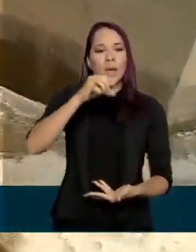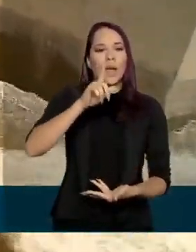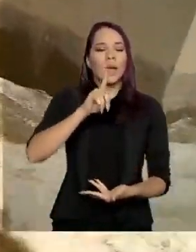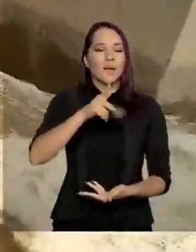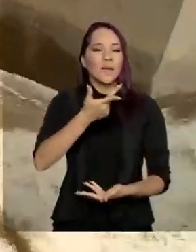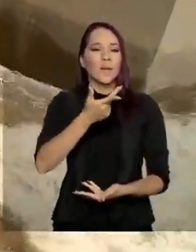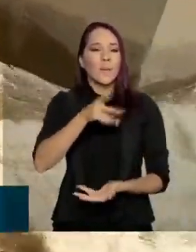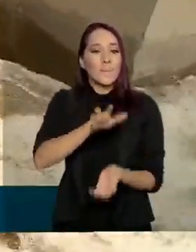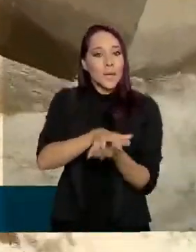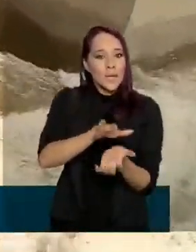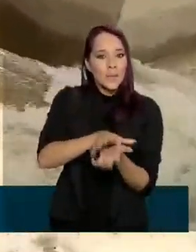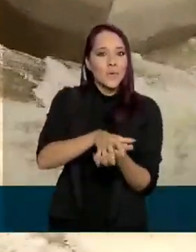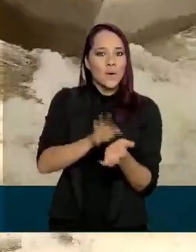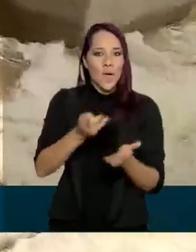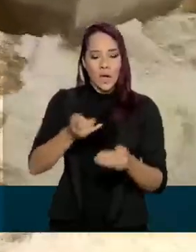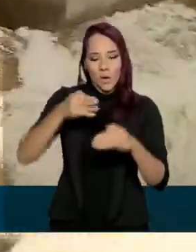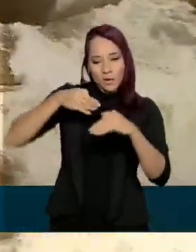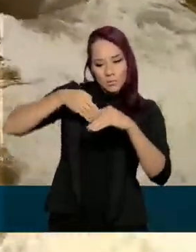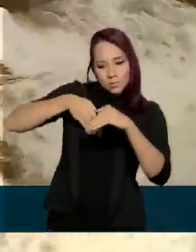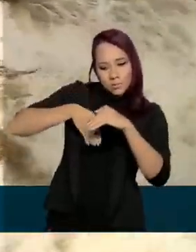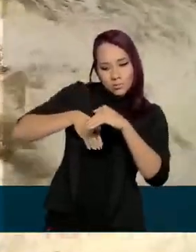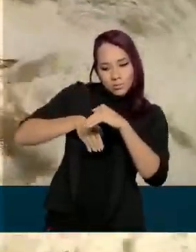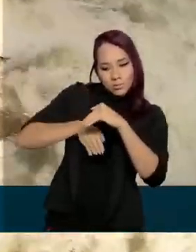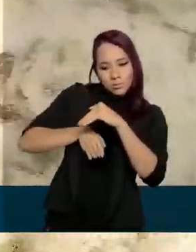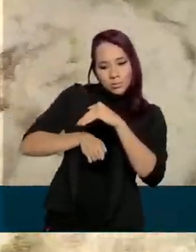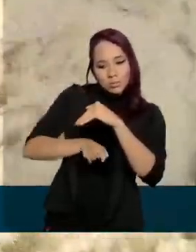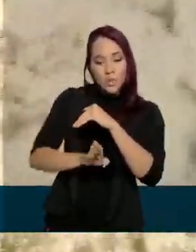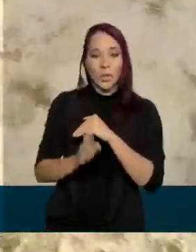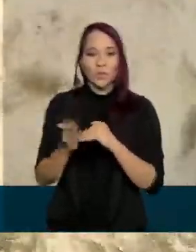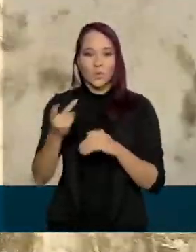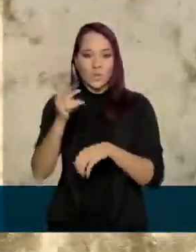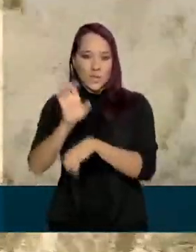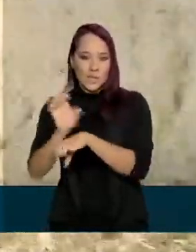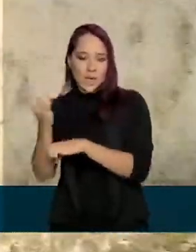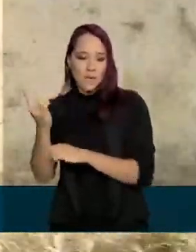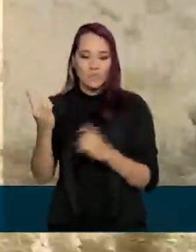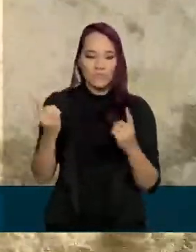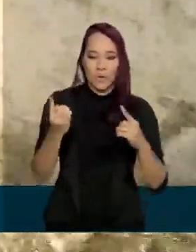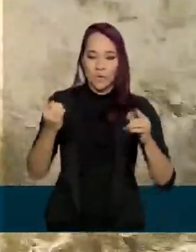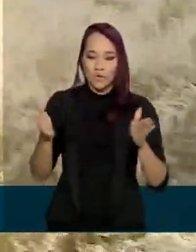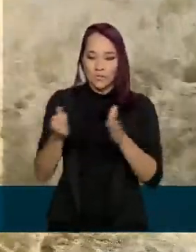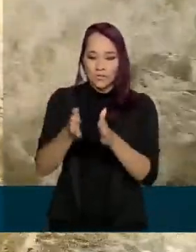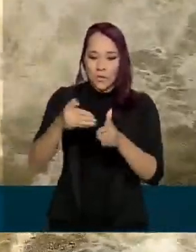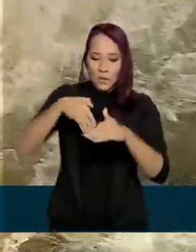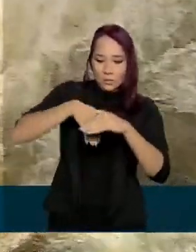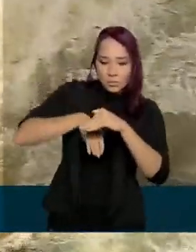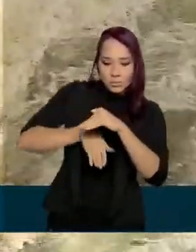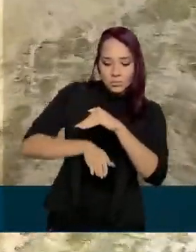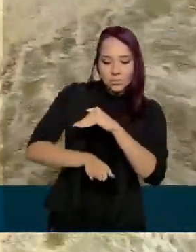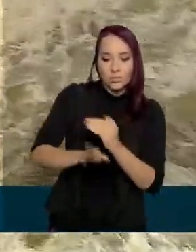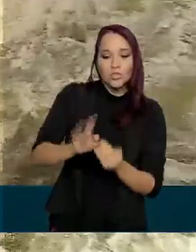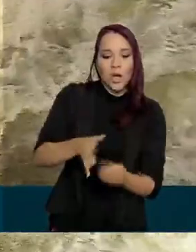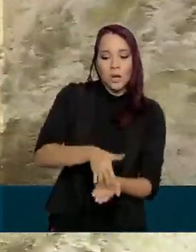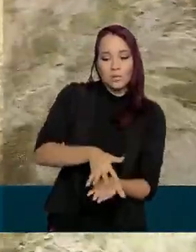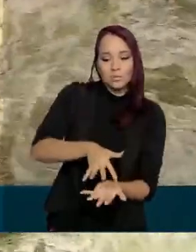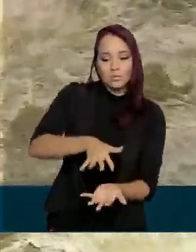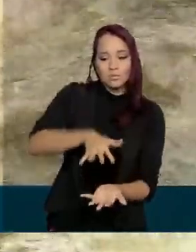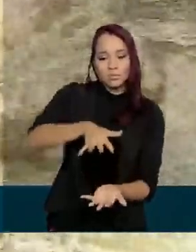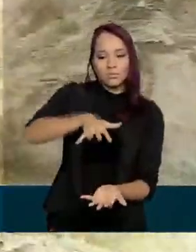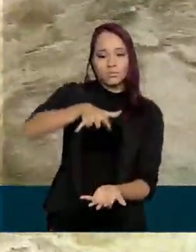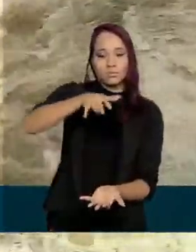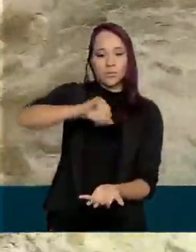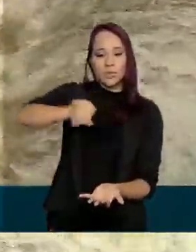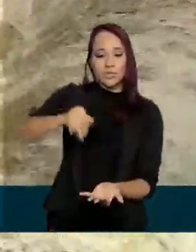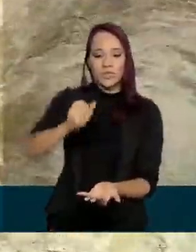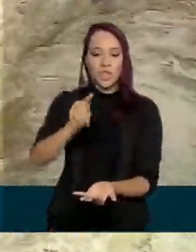pernambuco passará pelo túnel milagres na divisa dos dois estados e começar a encher o reservatório jati no ceará